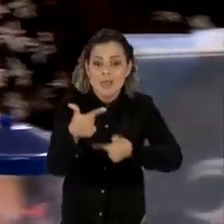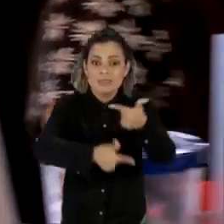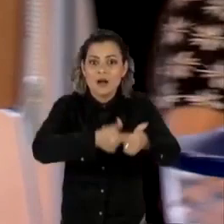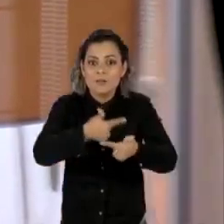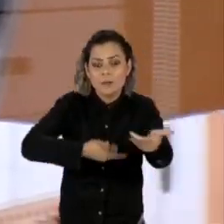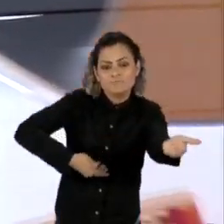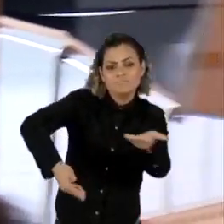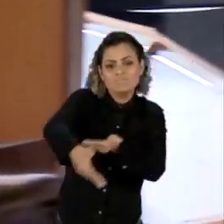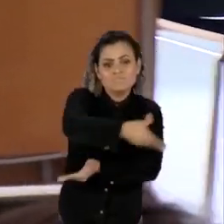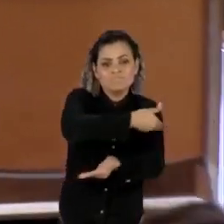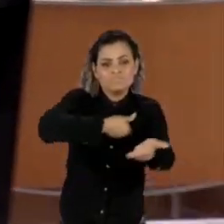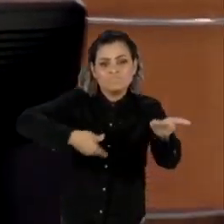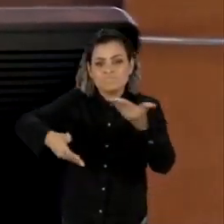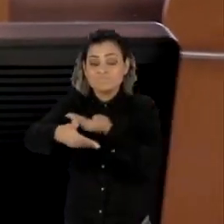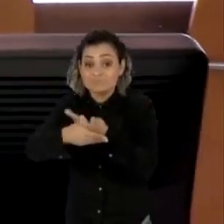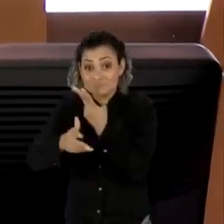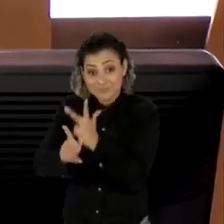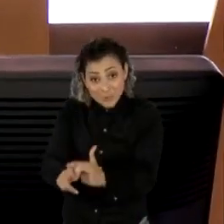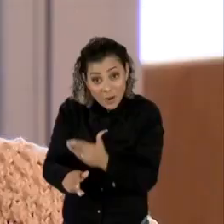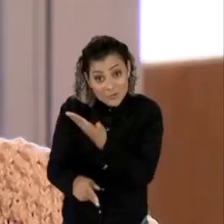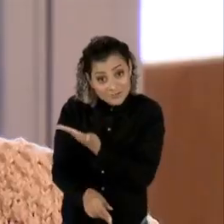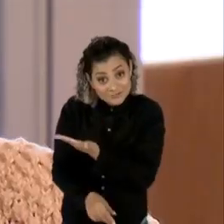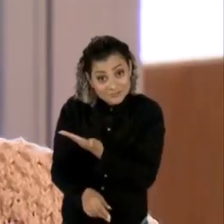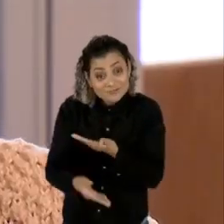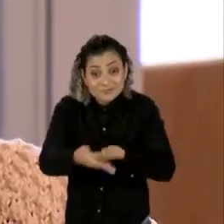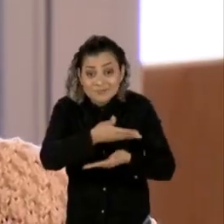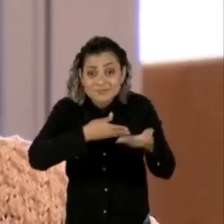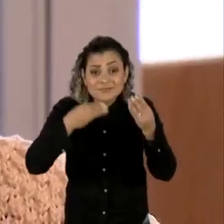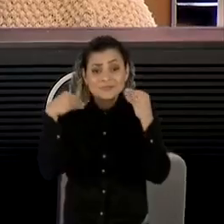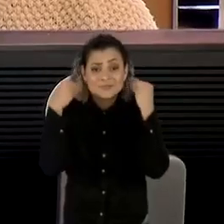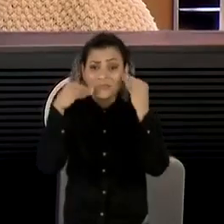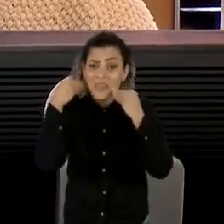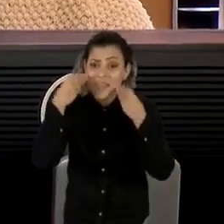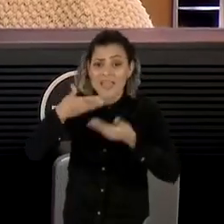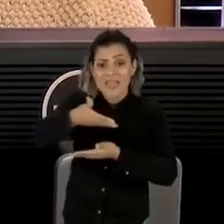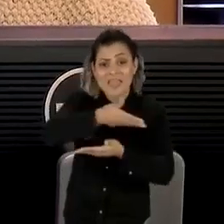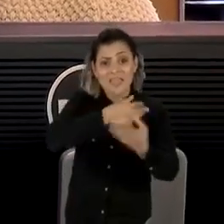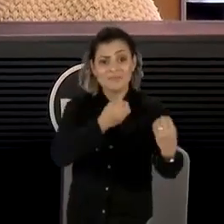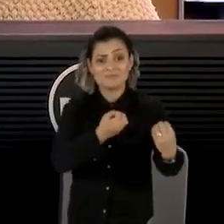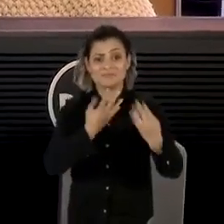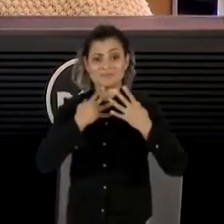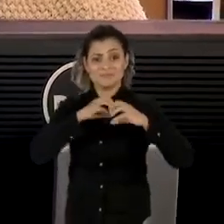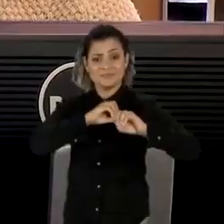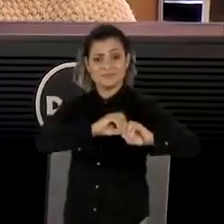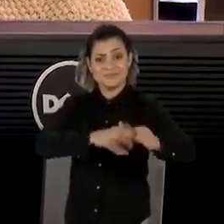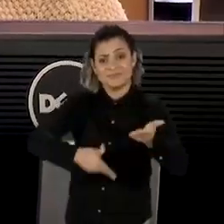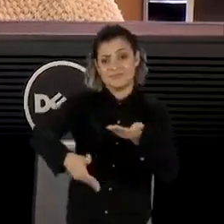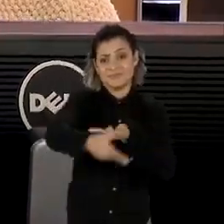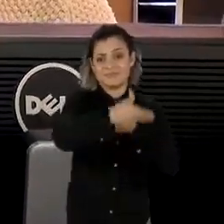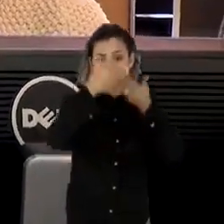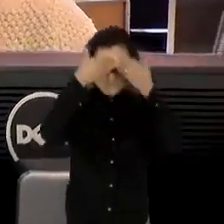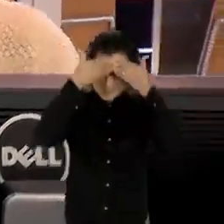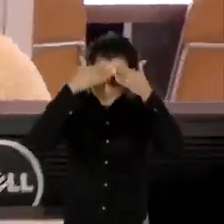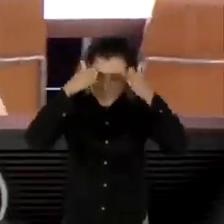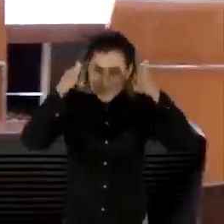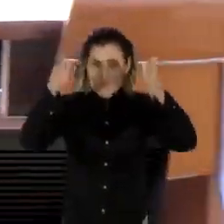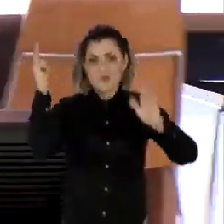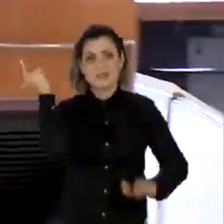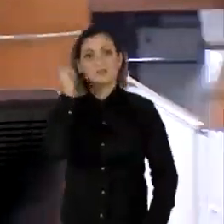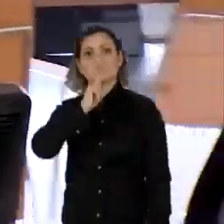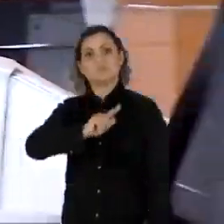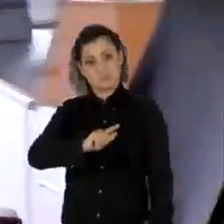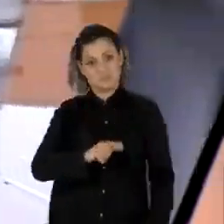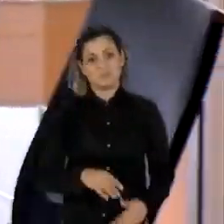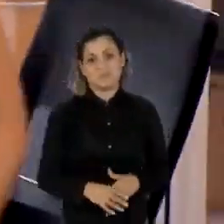trabalho profissionais como mariza compartilham e recebem visões de mundo que ampliam os horizontes de